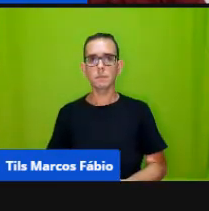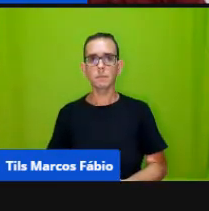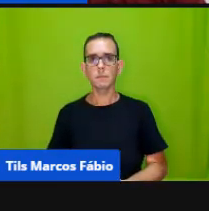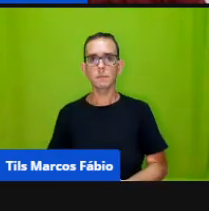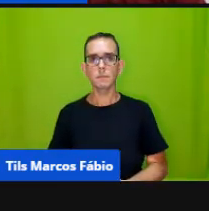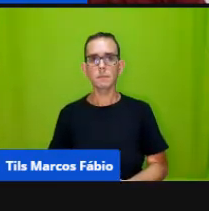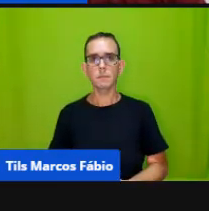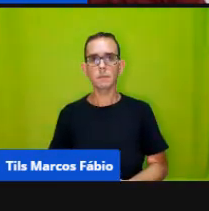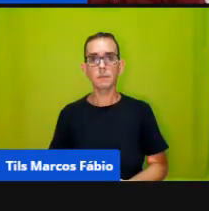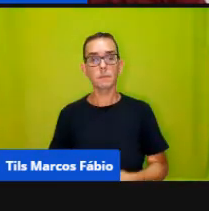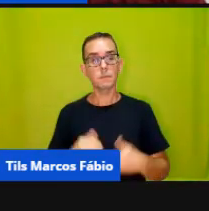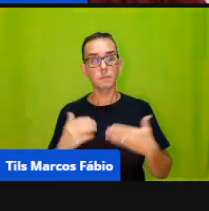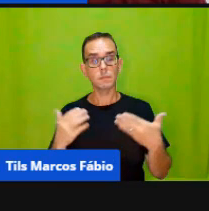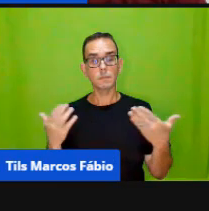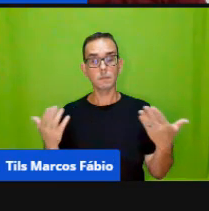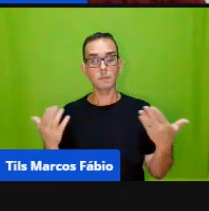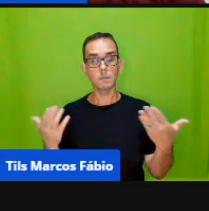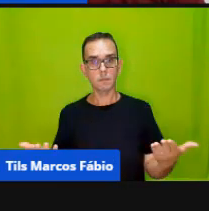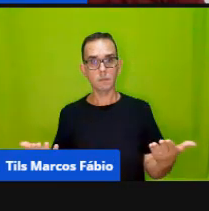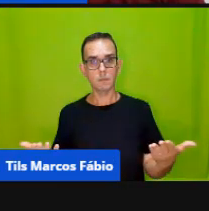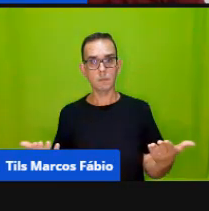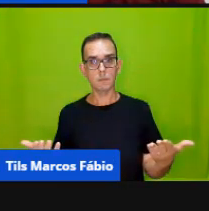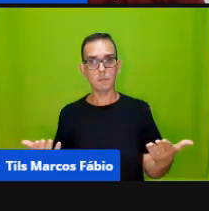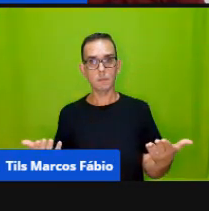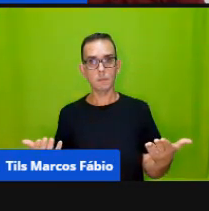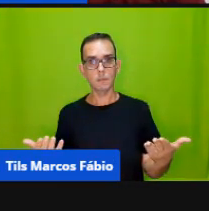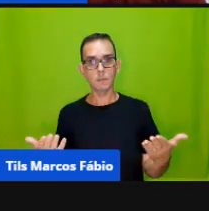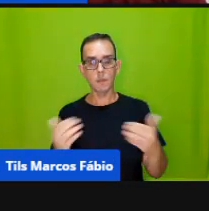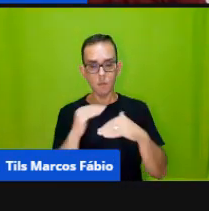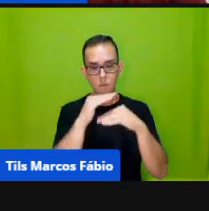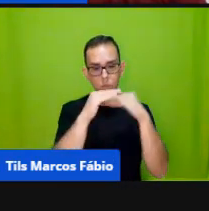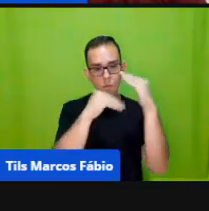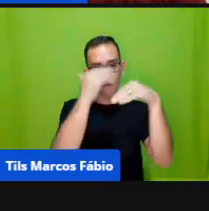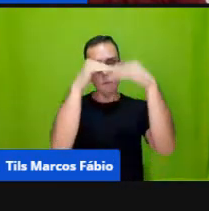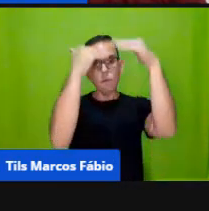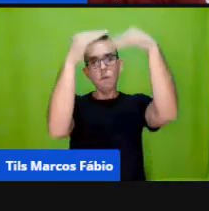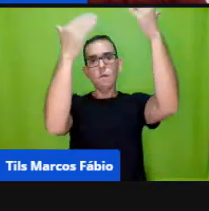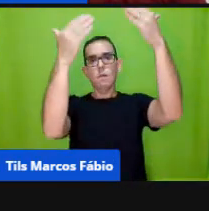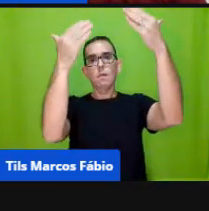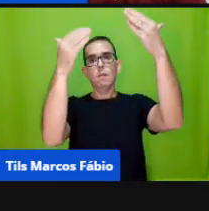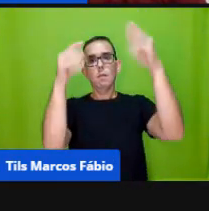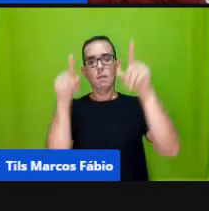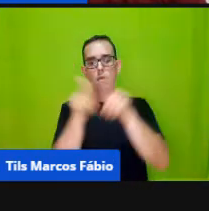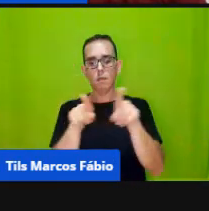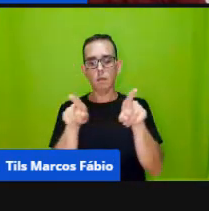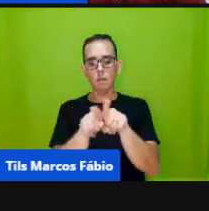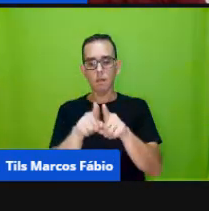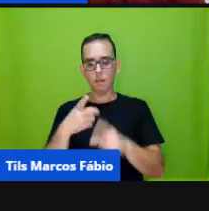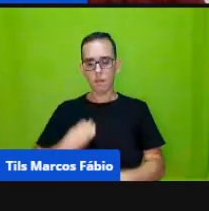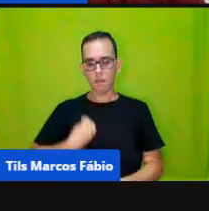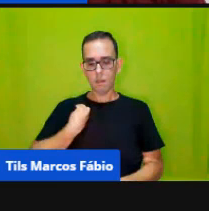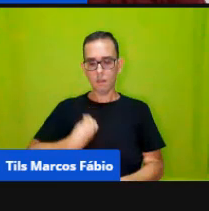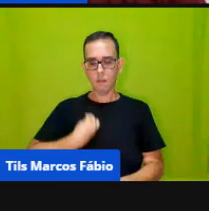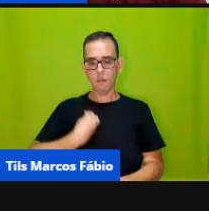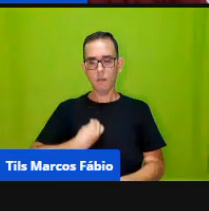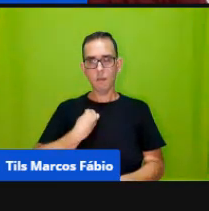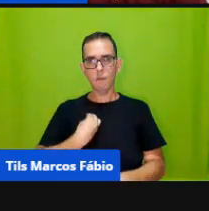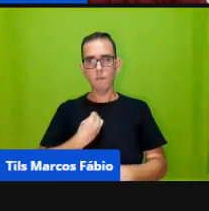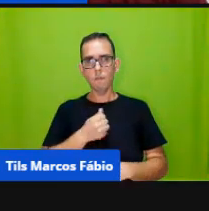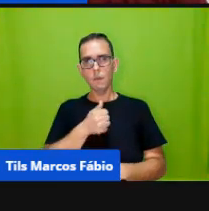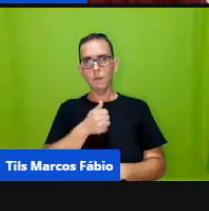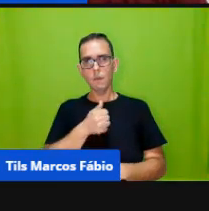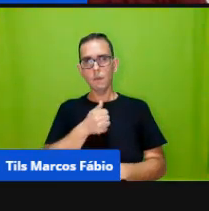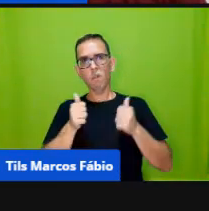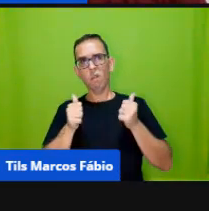com esse, com esse evoluir da vida sedentária,